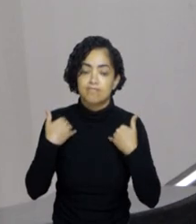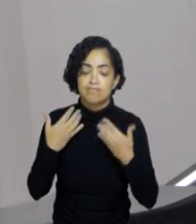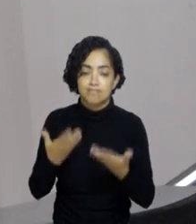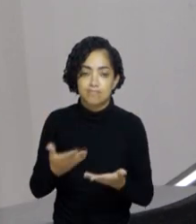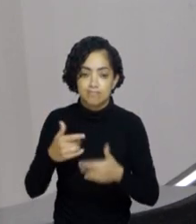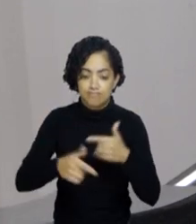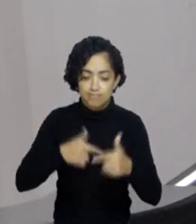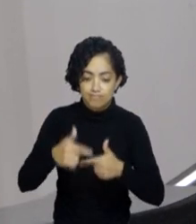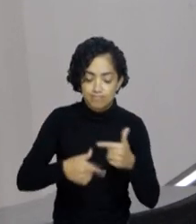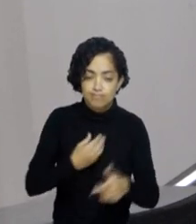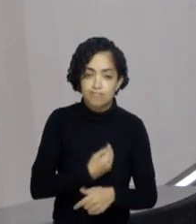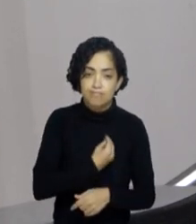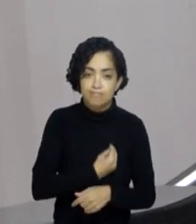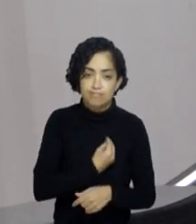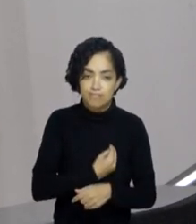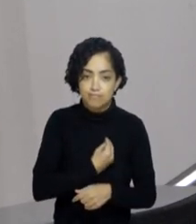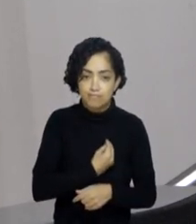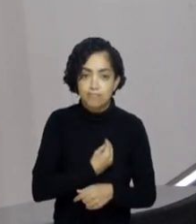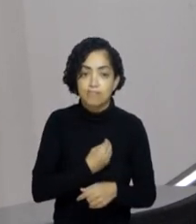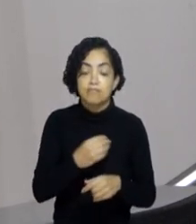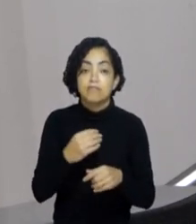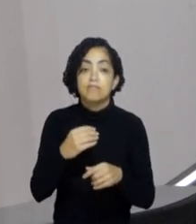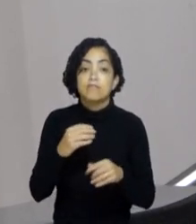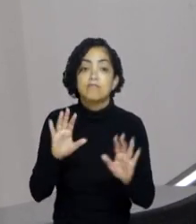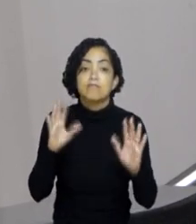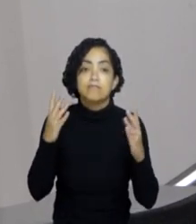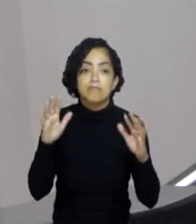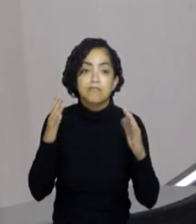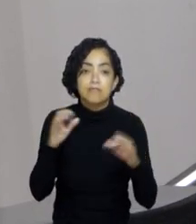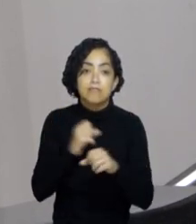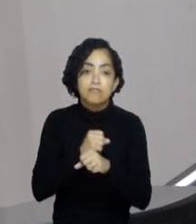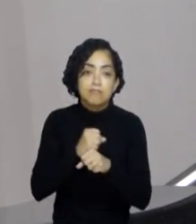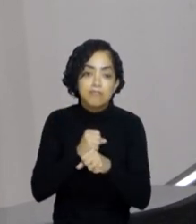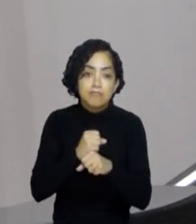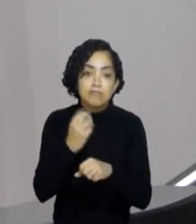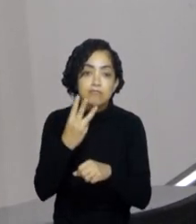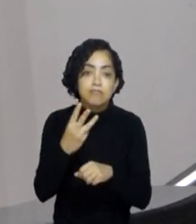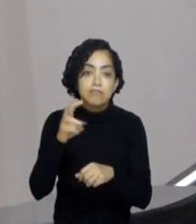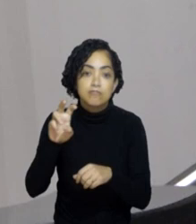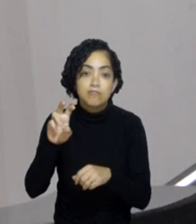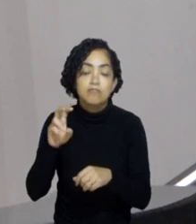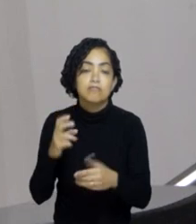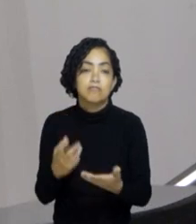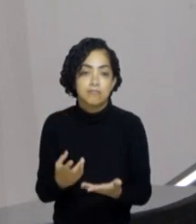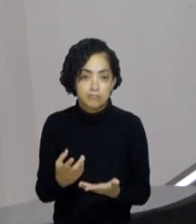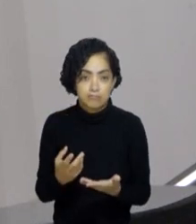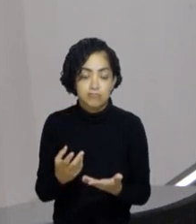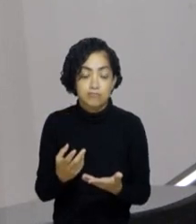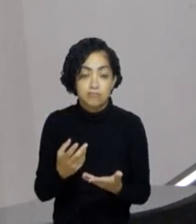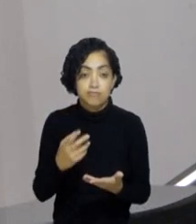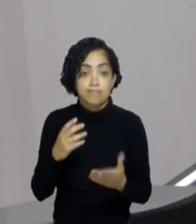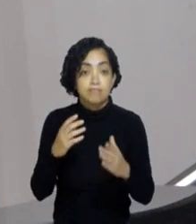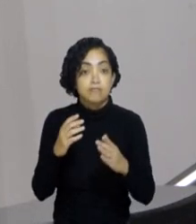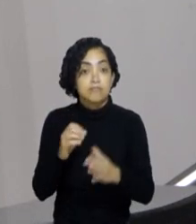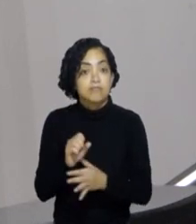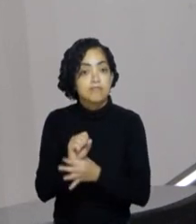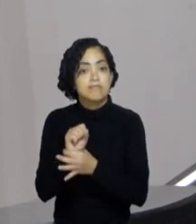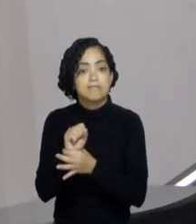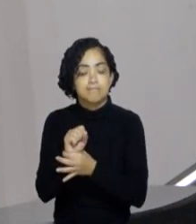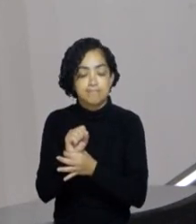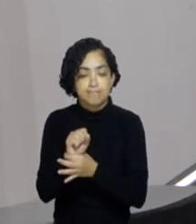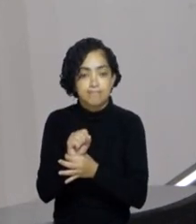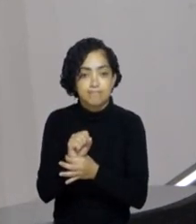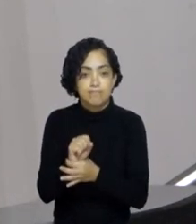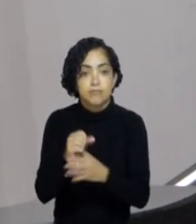trabalha. Estamos comemorando 35 anos de existência. Posso garantir aos senhores e senhoras que a NDTV e